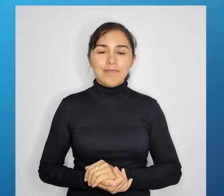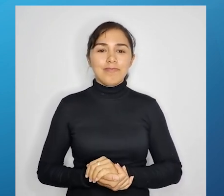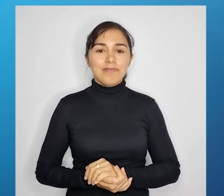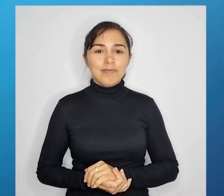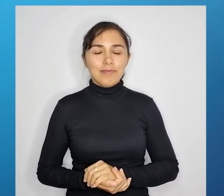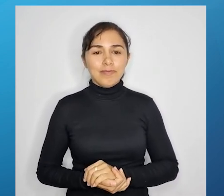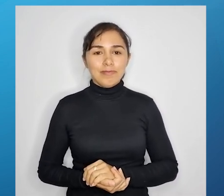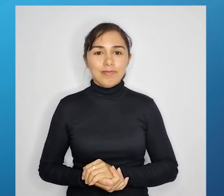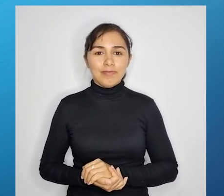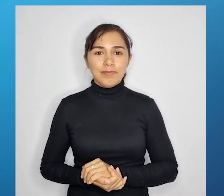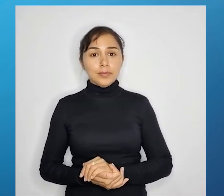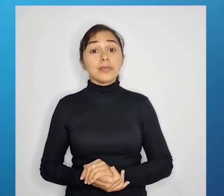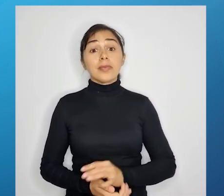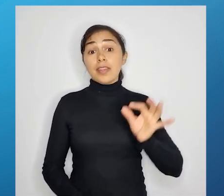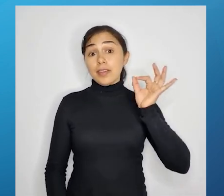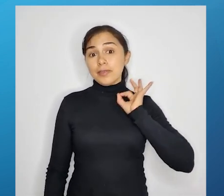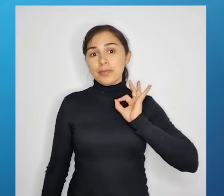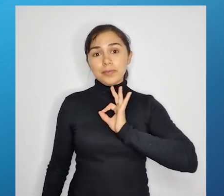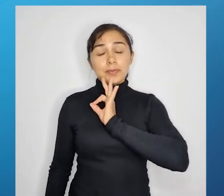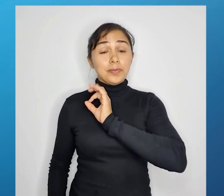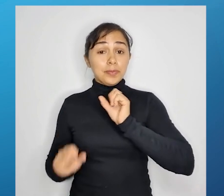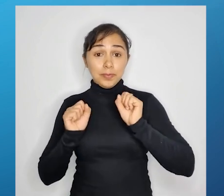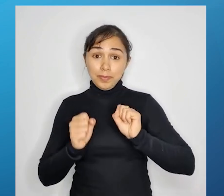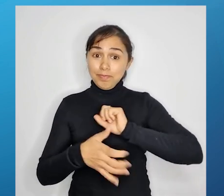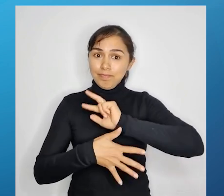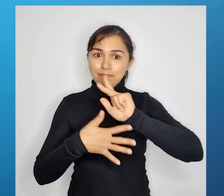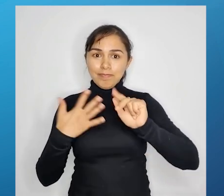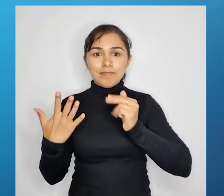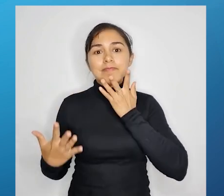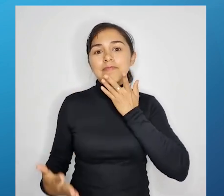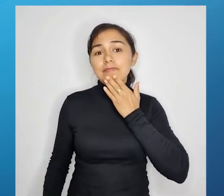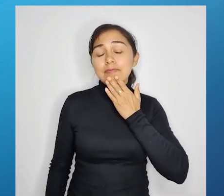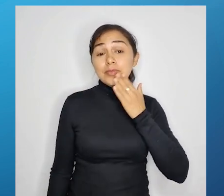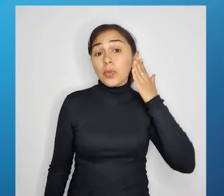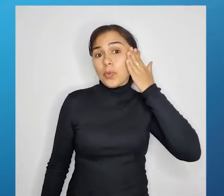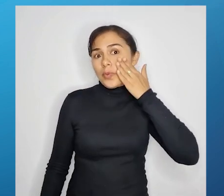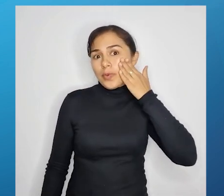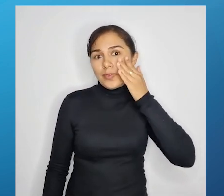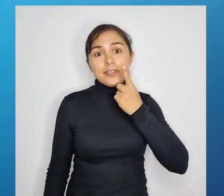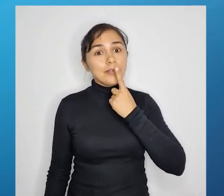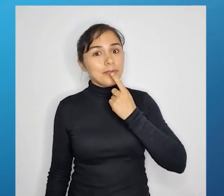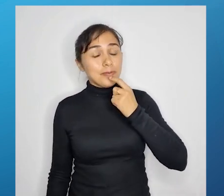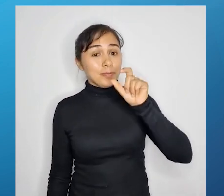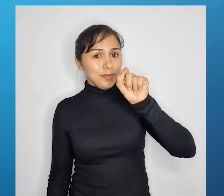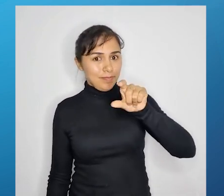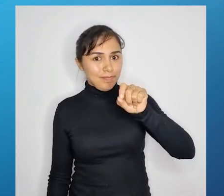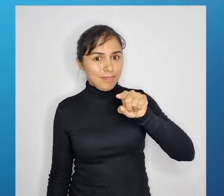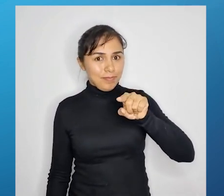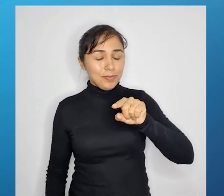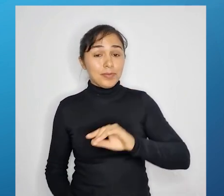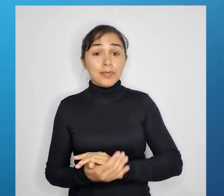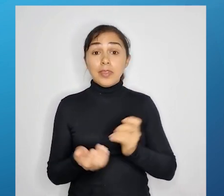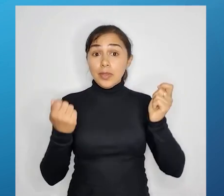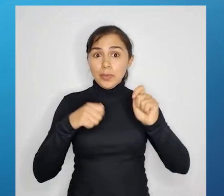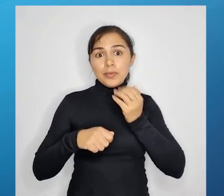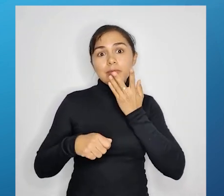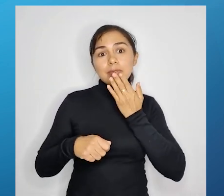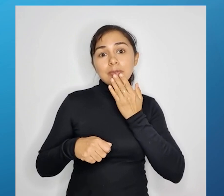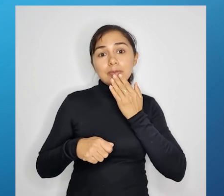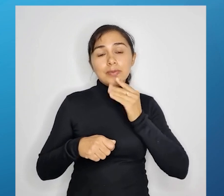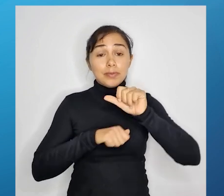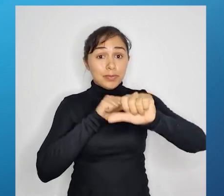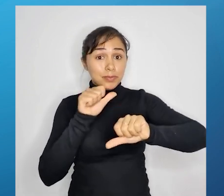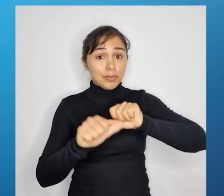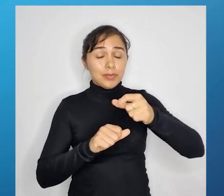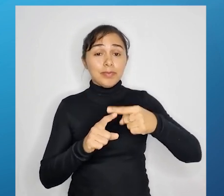ostra. As pérolas podem ser de várias cores, como rosa, vermelho ou azul, e essas cores se devem aos detritos,